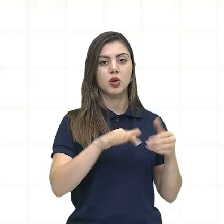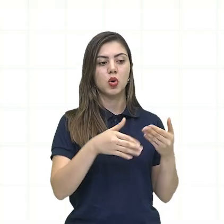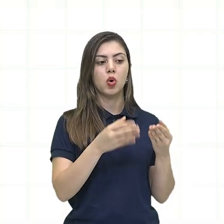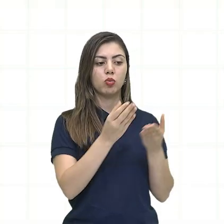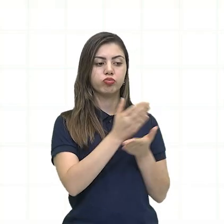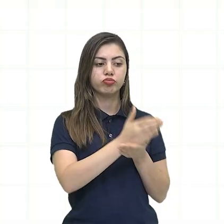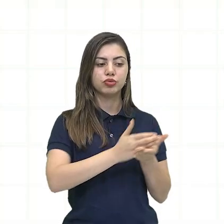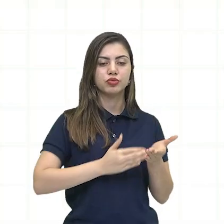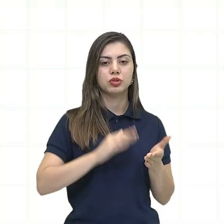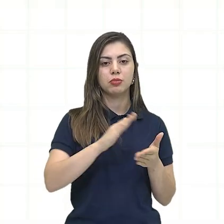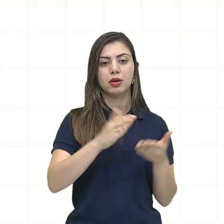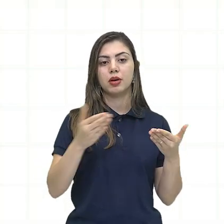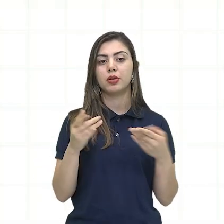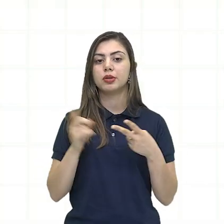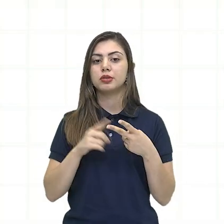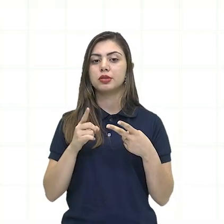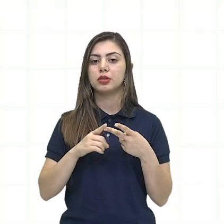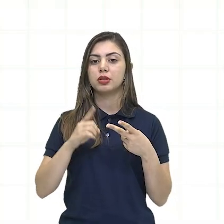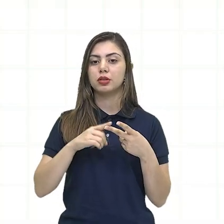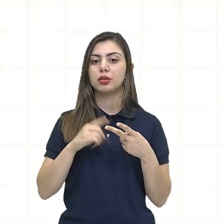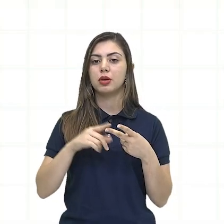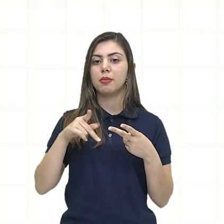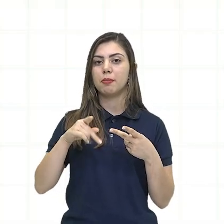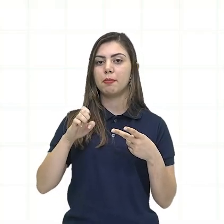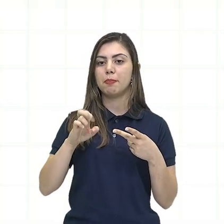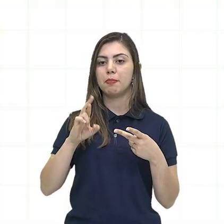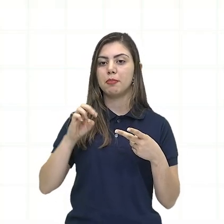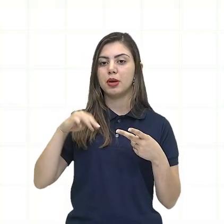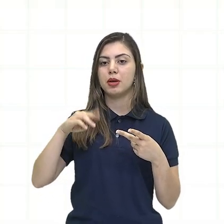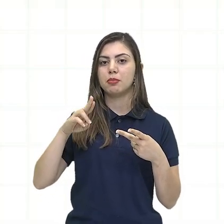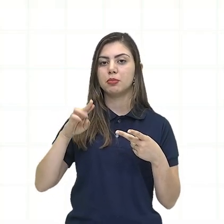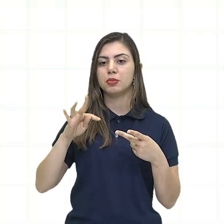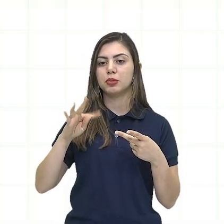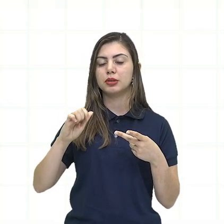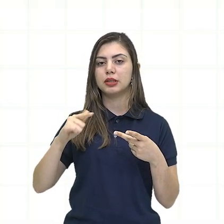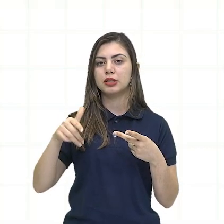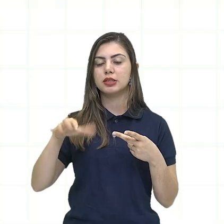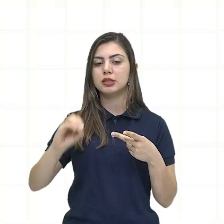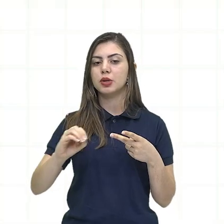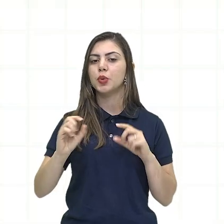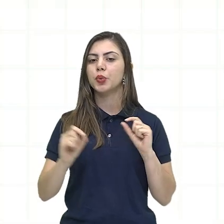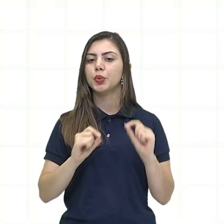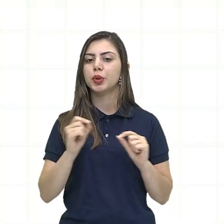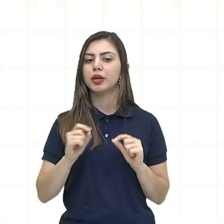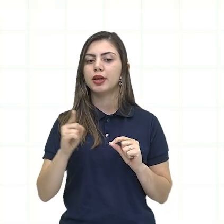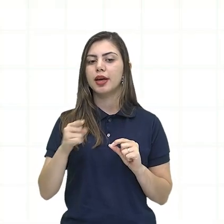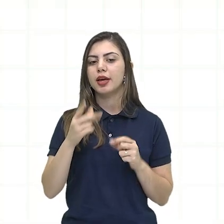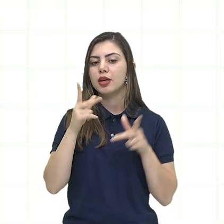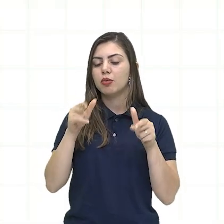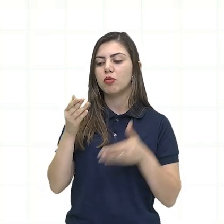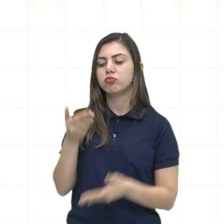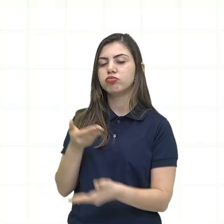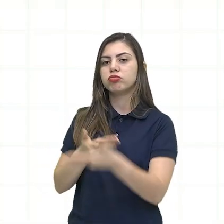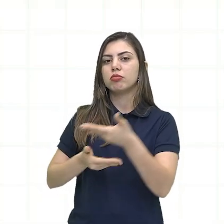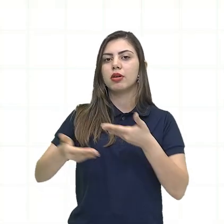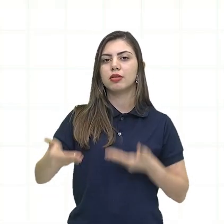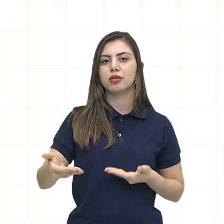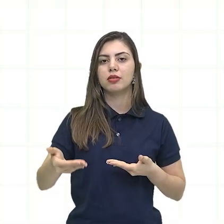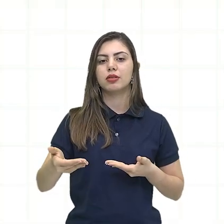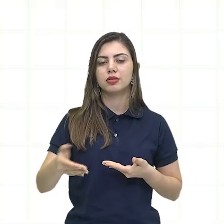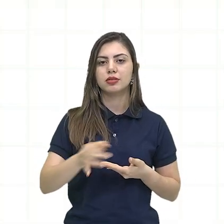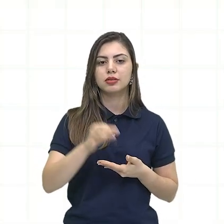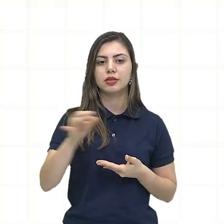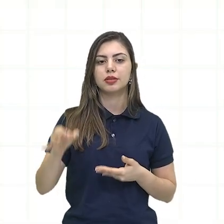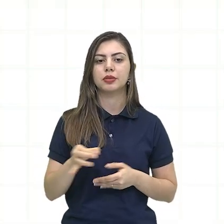passamos para a dupla troca ou permutação. O que é uma permuta? É fazer ali uma troca. Nesse sentido